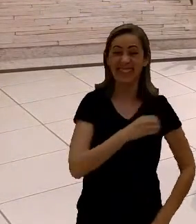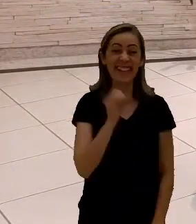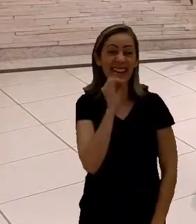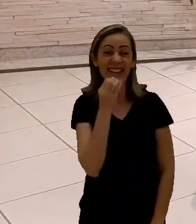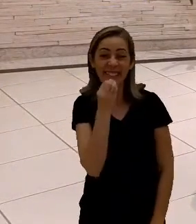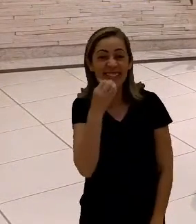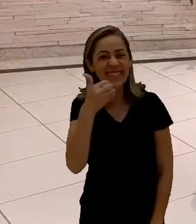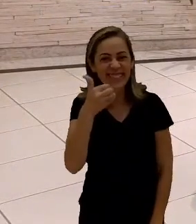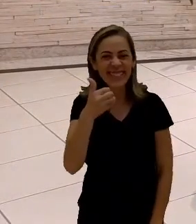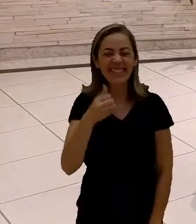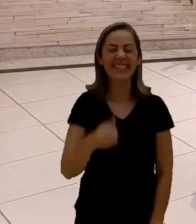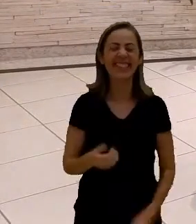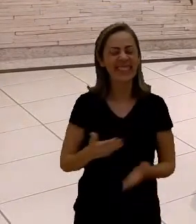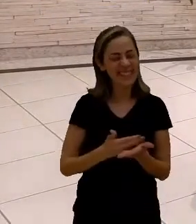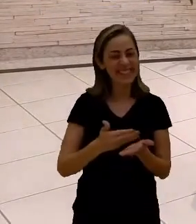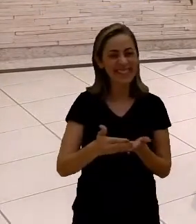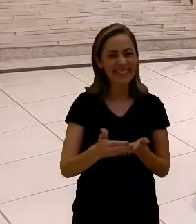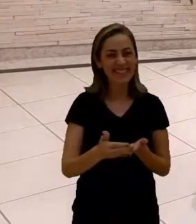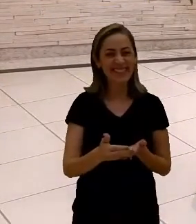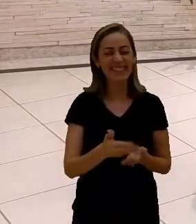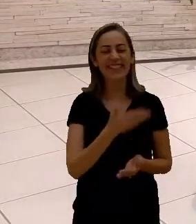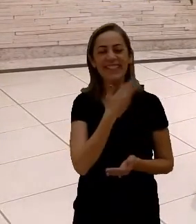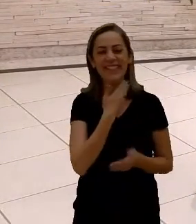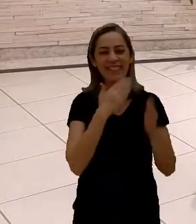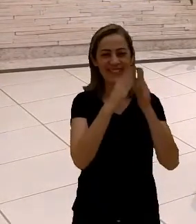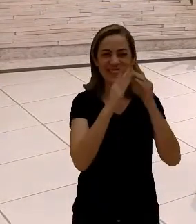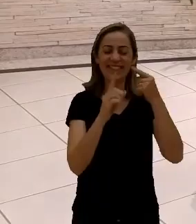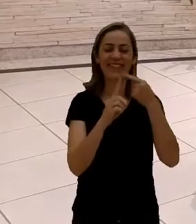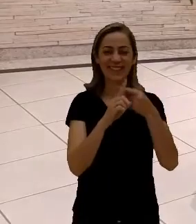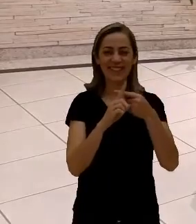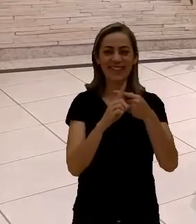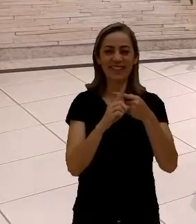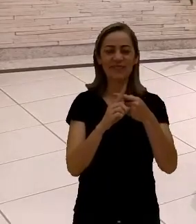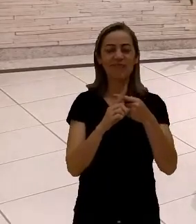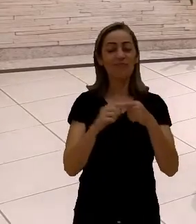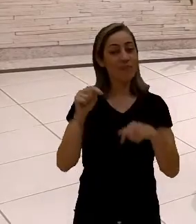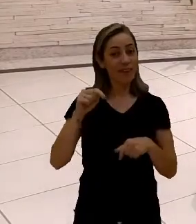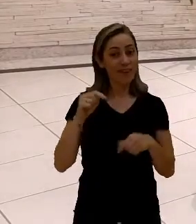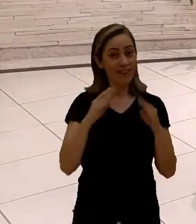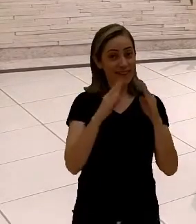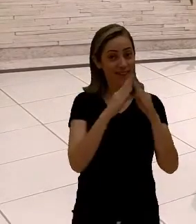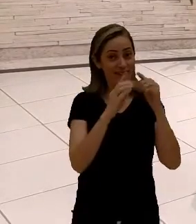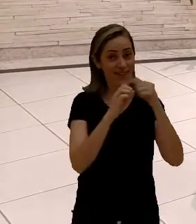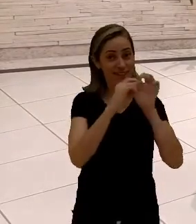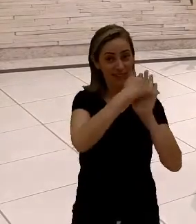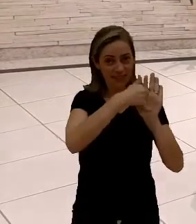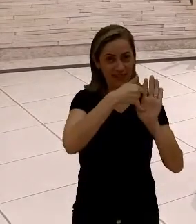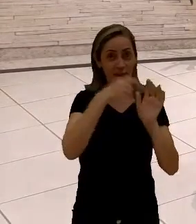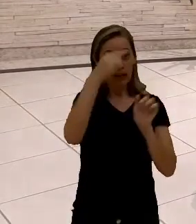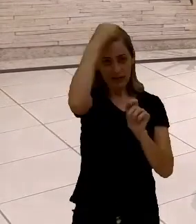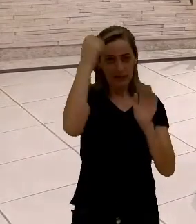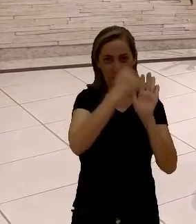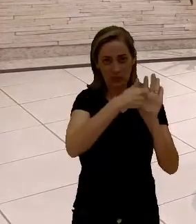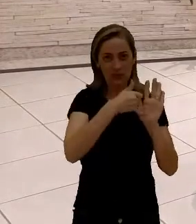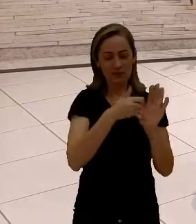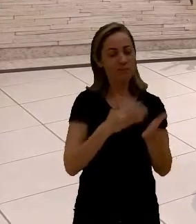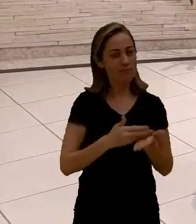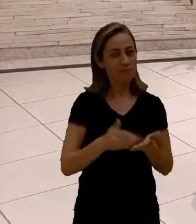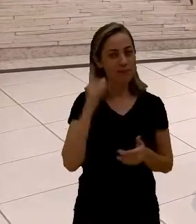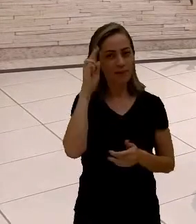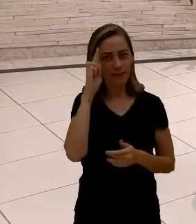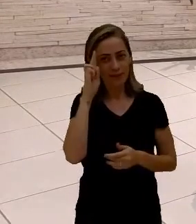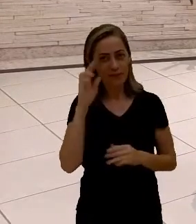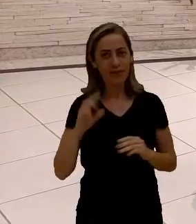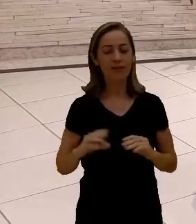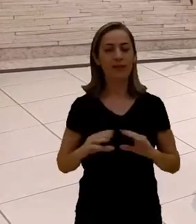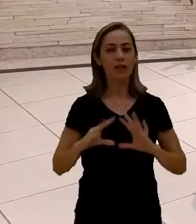Olá tudo bem estamos começando mais um papo de igreja diretamente aqui do Santuário São José inicio Lembrando que toda a